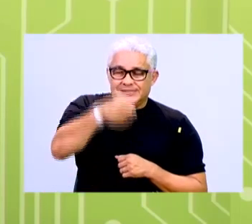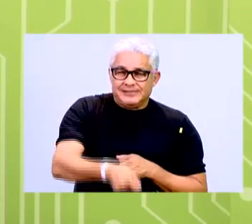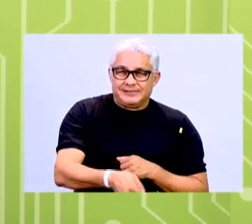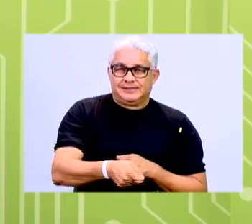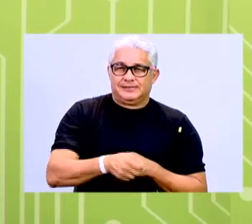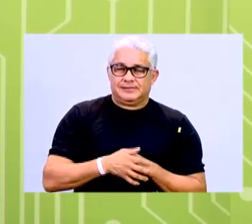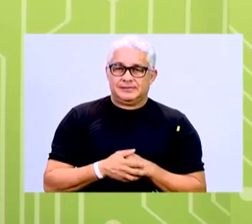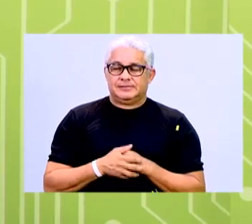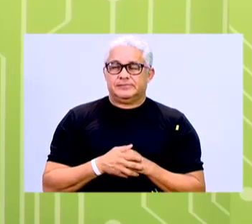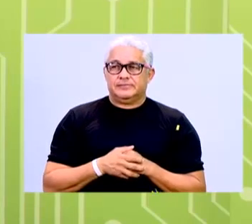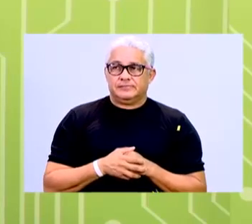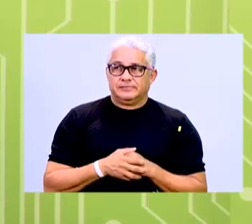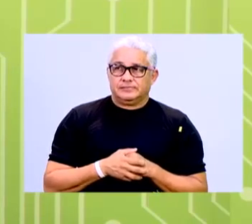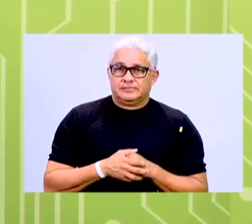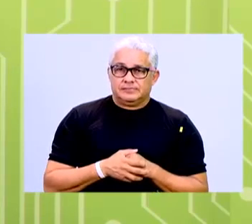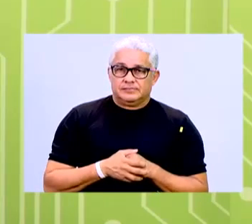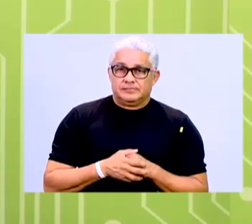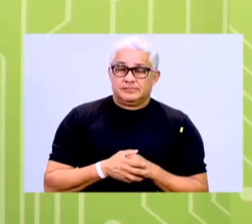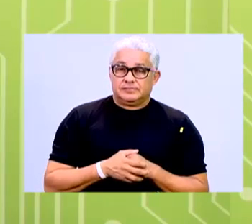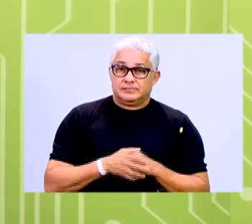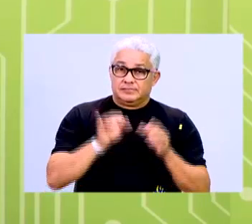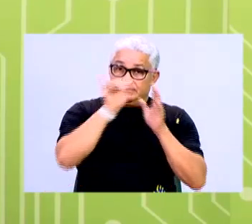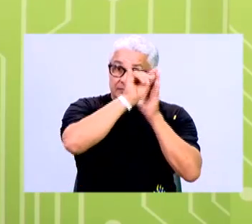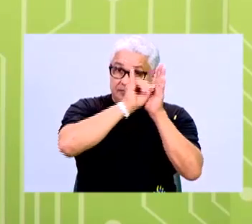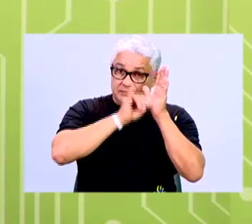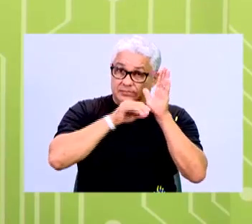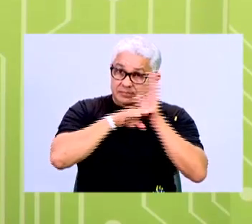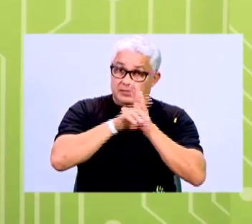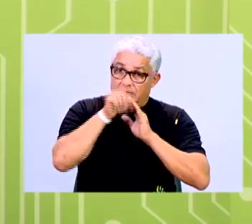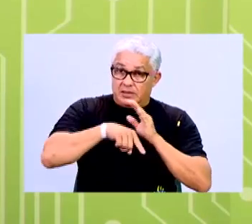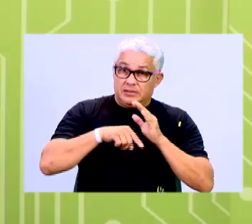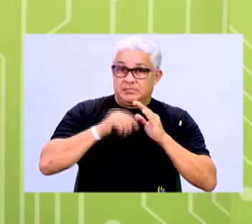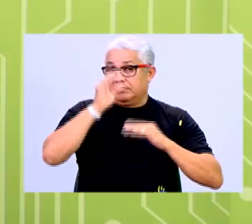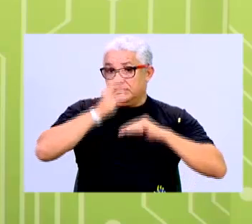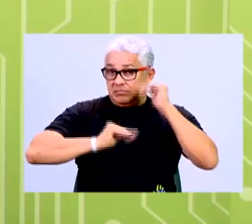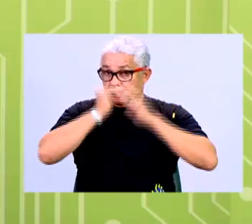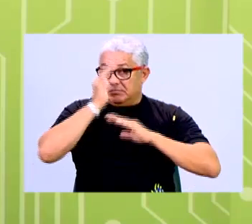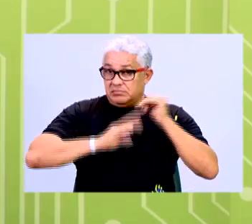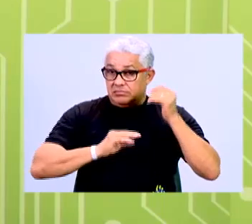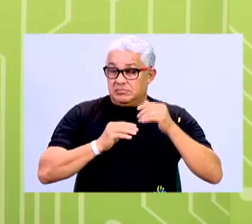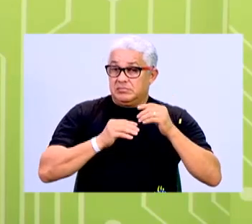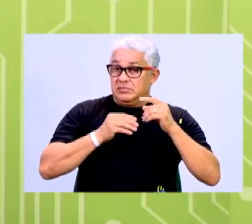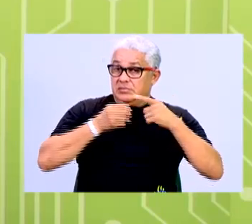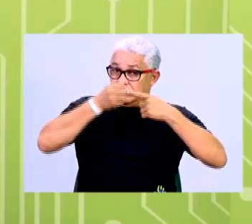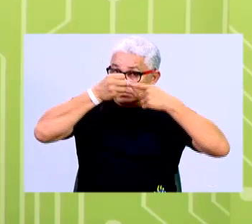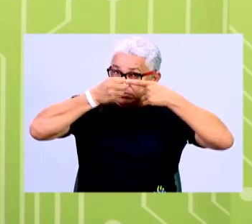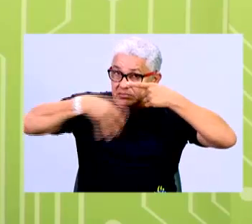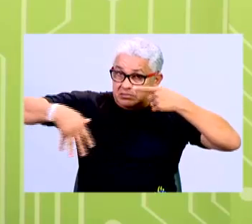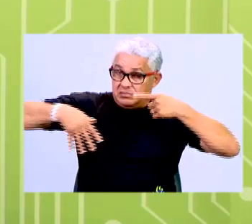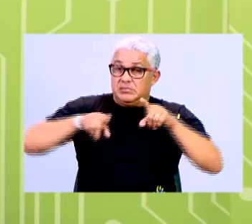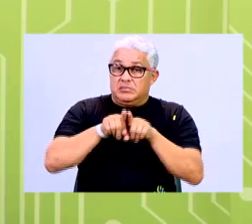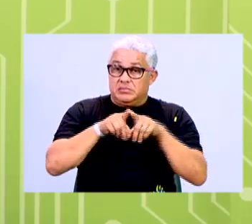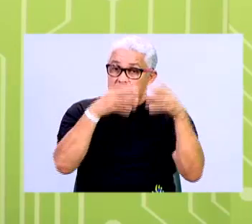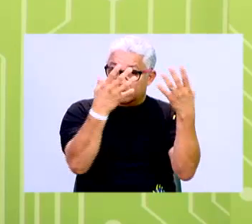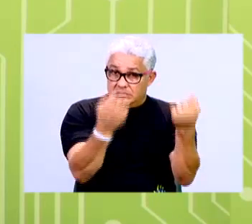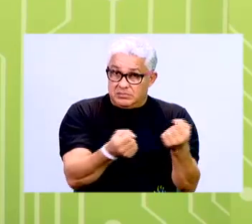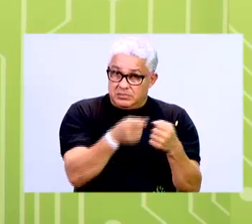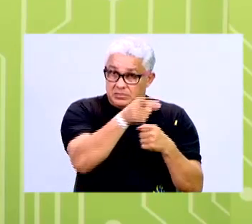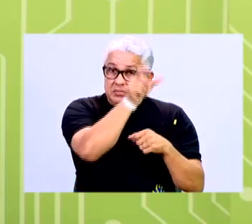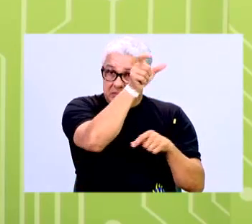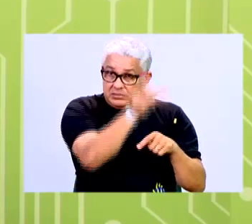obrigatório, enfim, porque quem vai ter que implementar é o desenvolvedor. Então, ele também vai ter que aceitar esse requisito